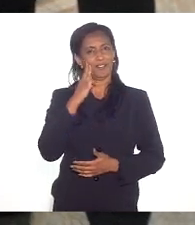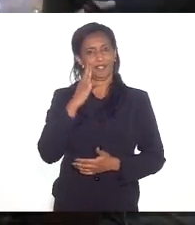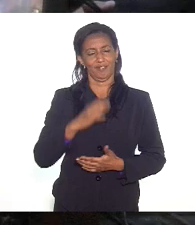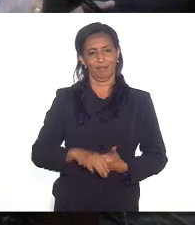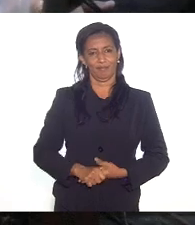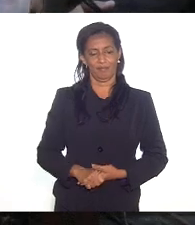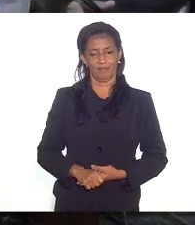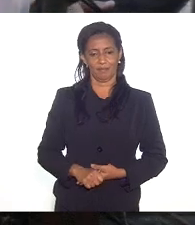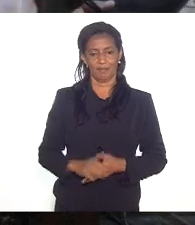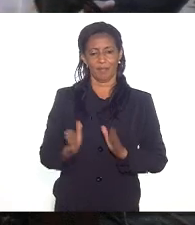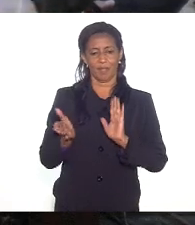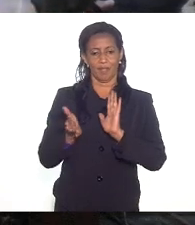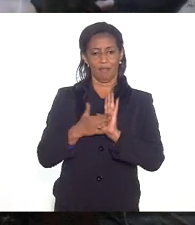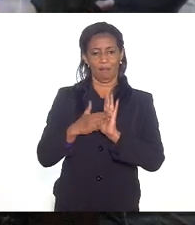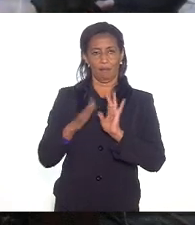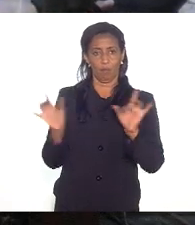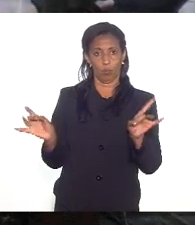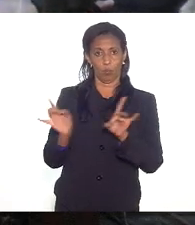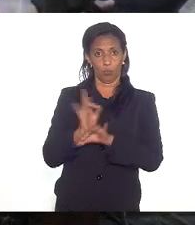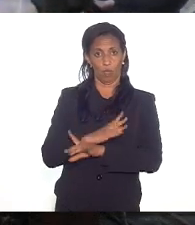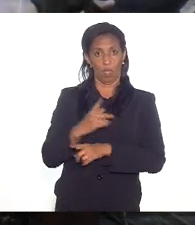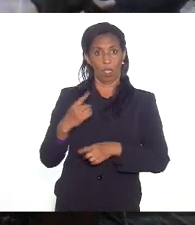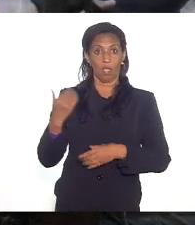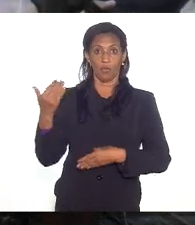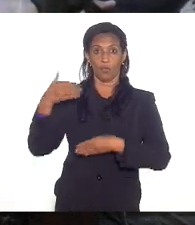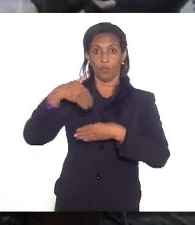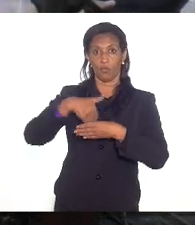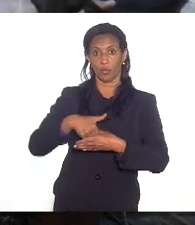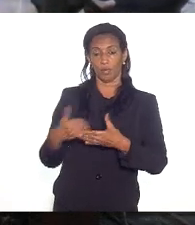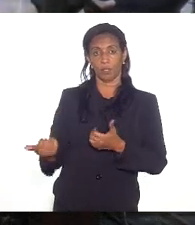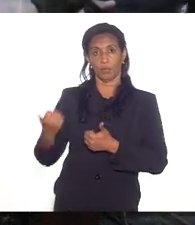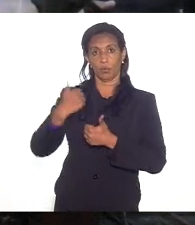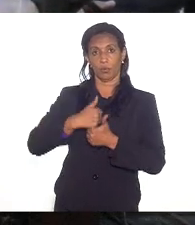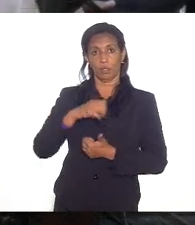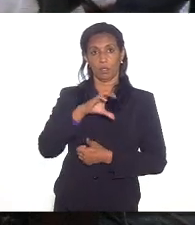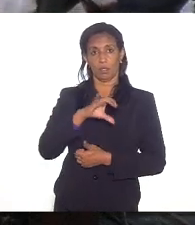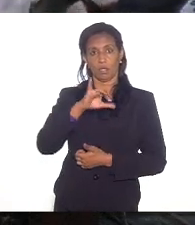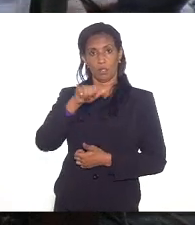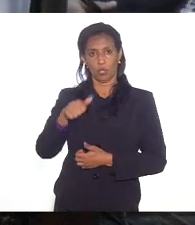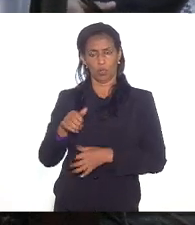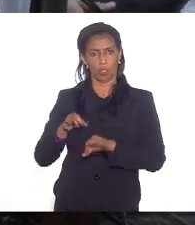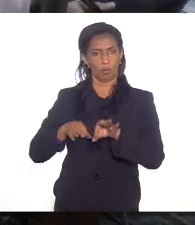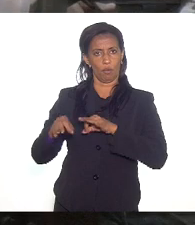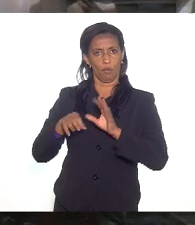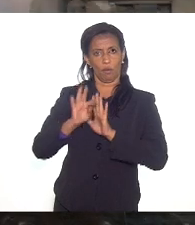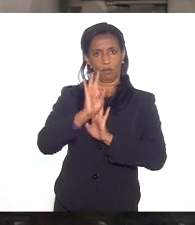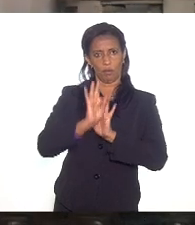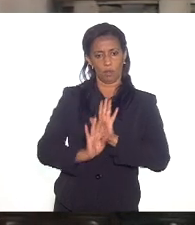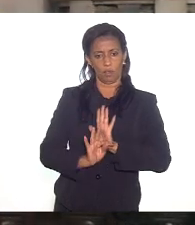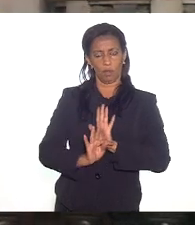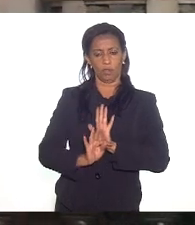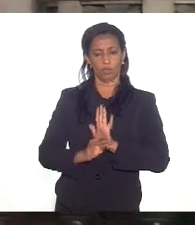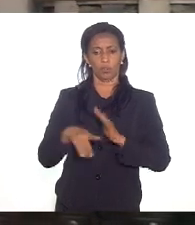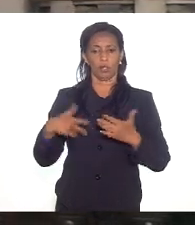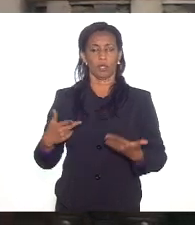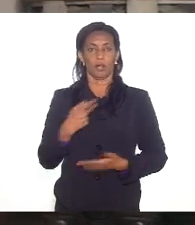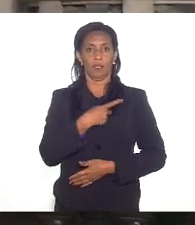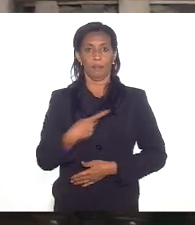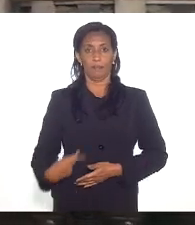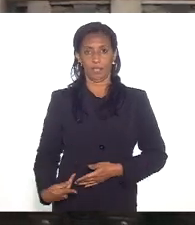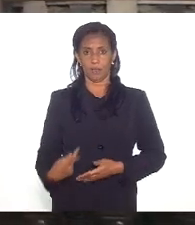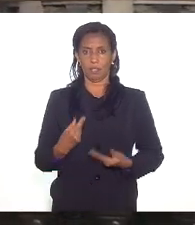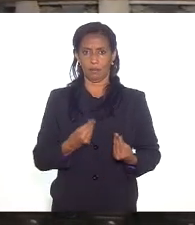Carneiro pareceres emitidos em votação substantivo da ccj o forma final de redação que a